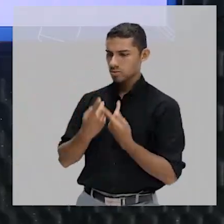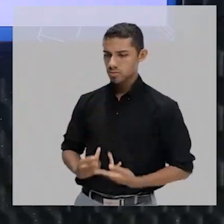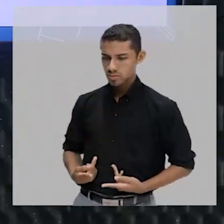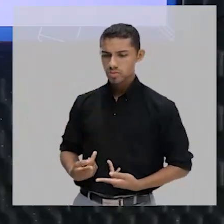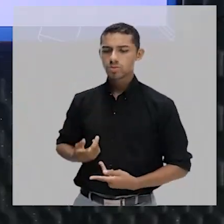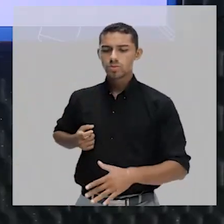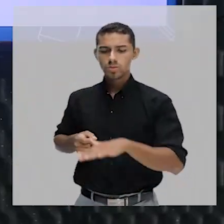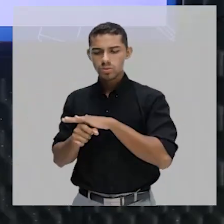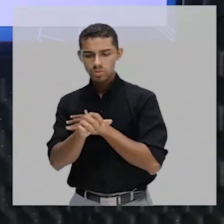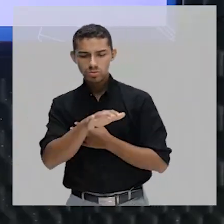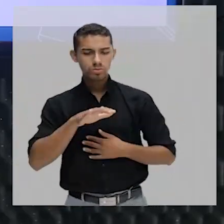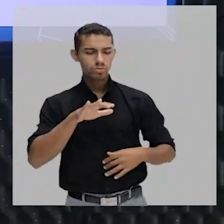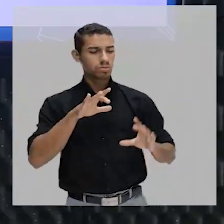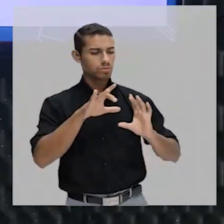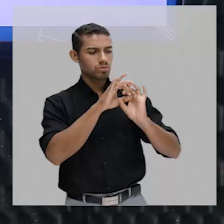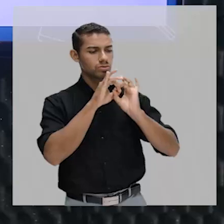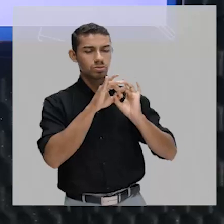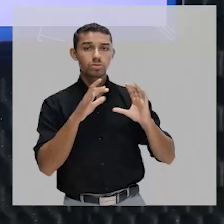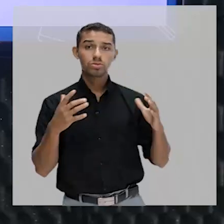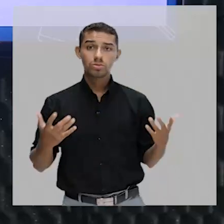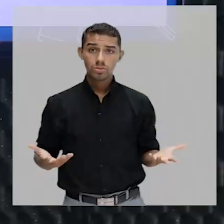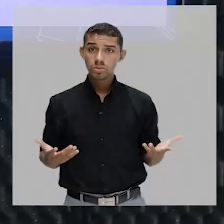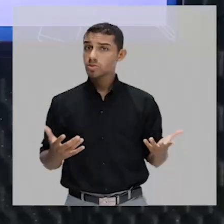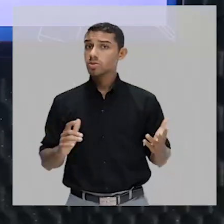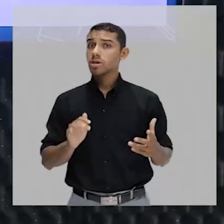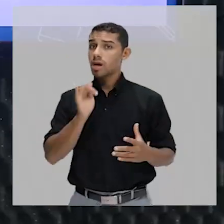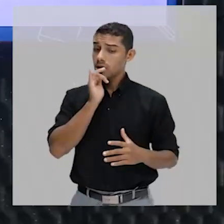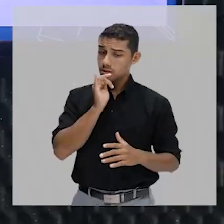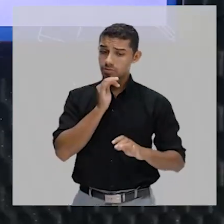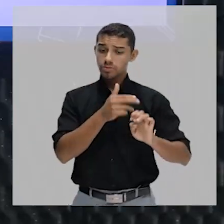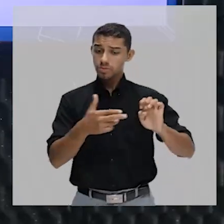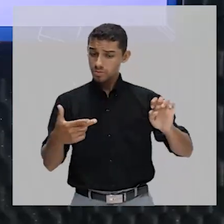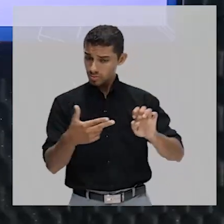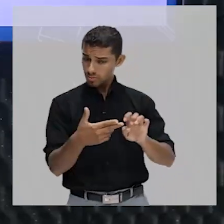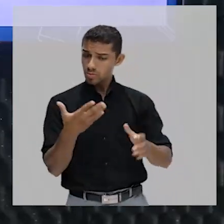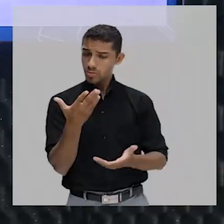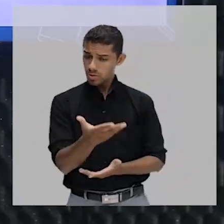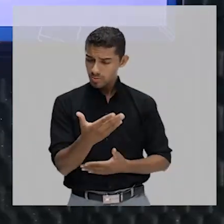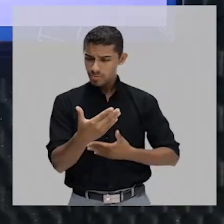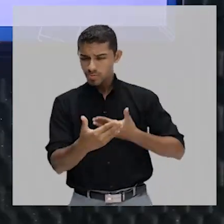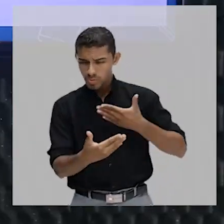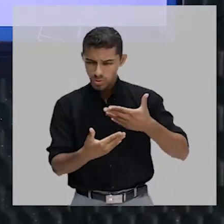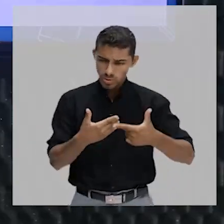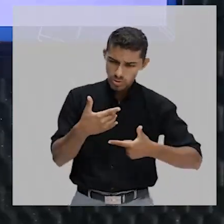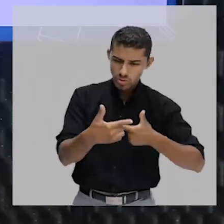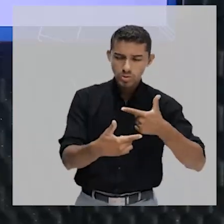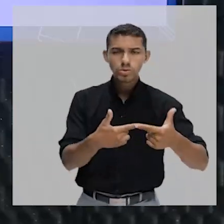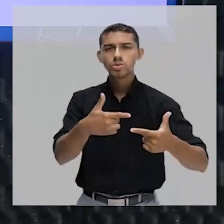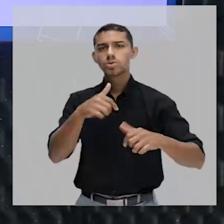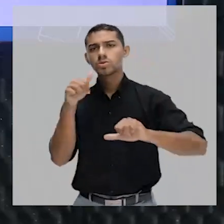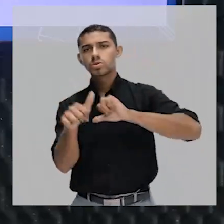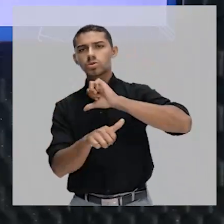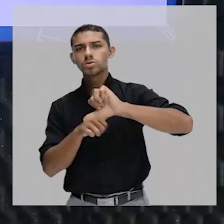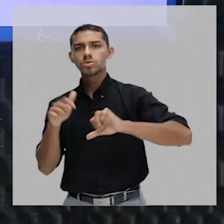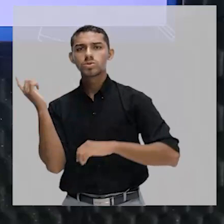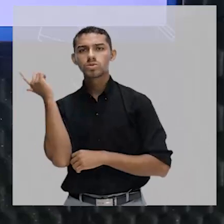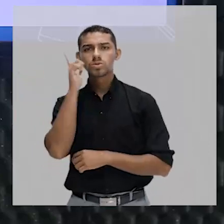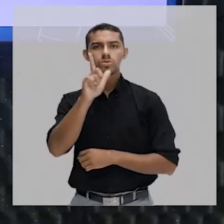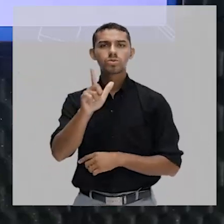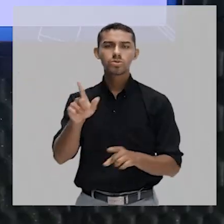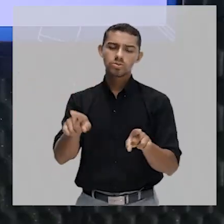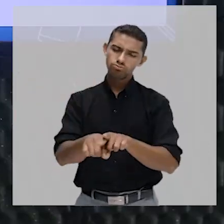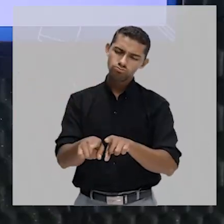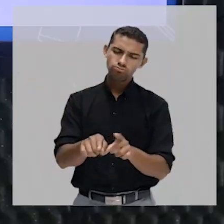relações humanas interferindo no meio ambiente, tá? Então, esse elemento ele está em constante transformação, tá certo? Então, o